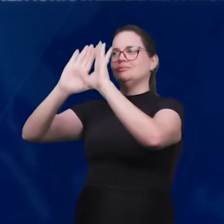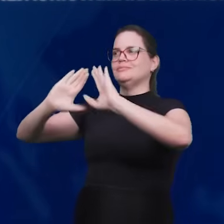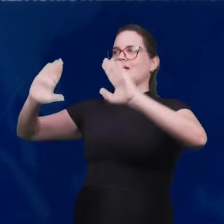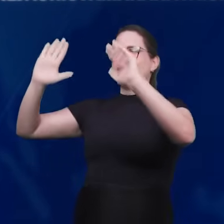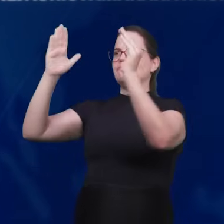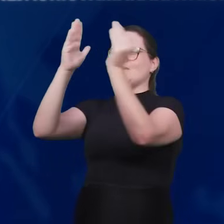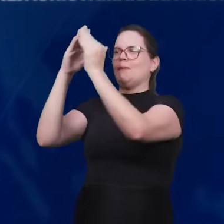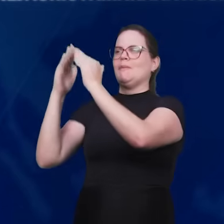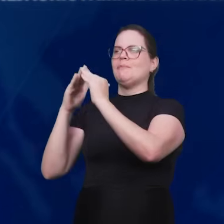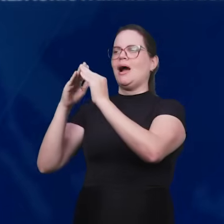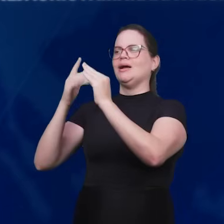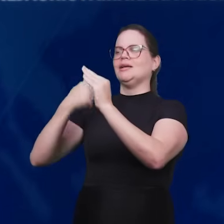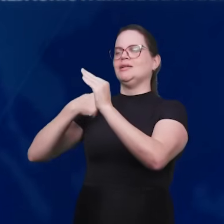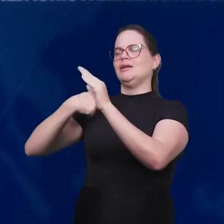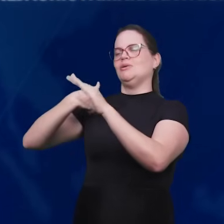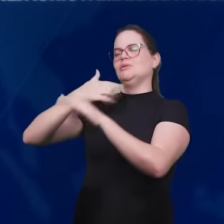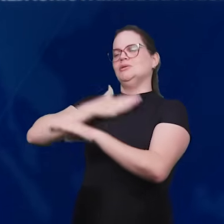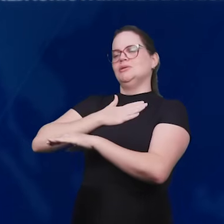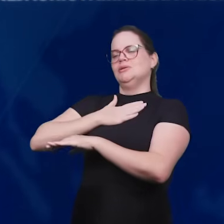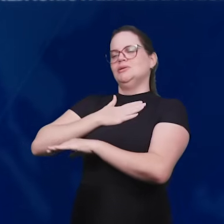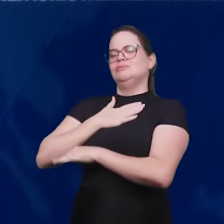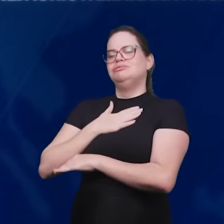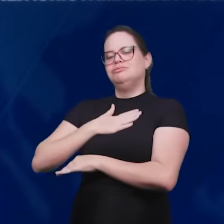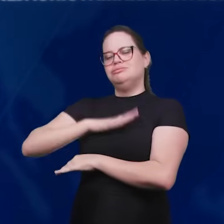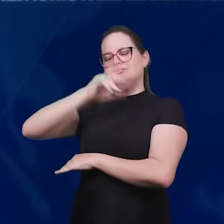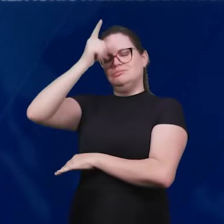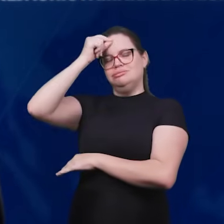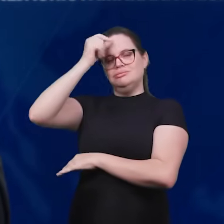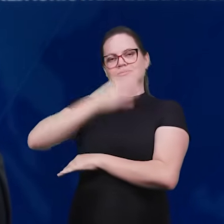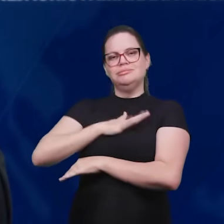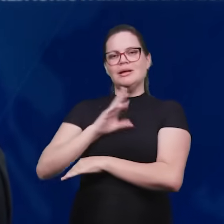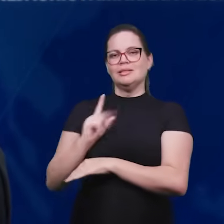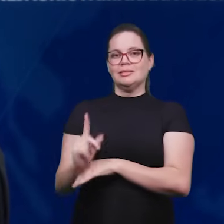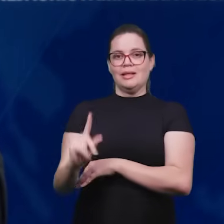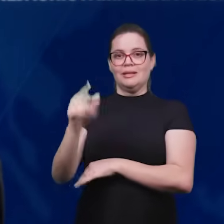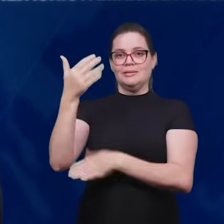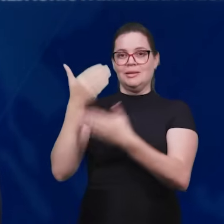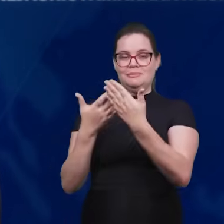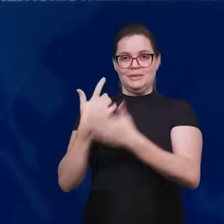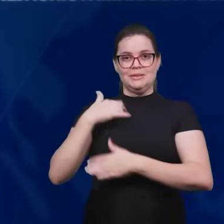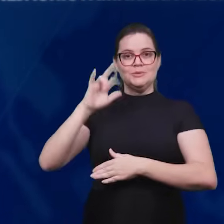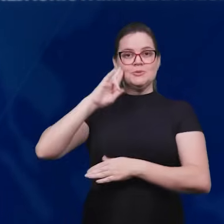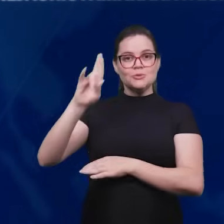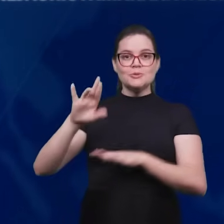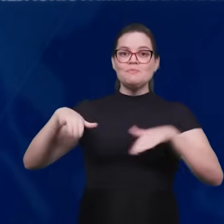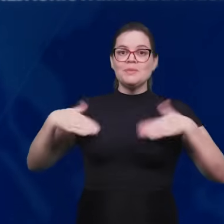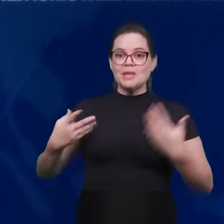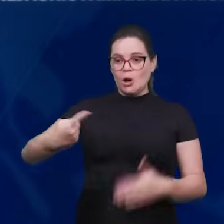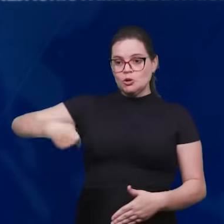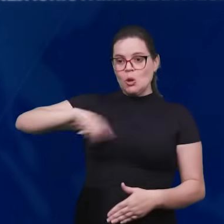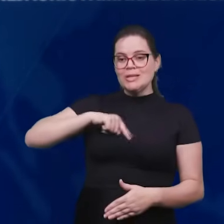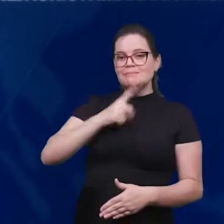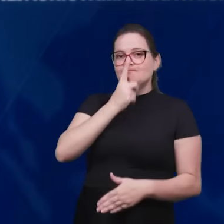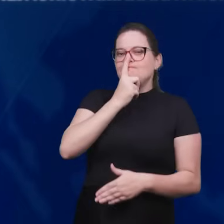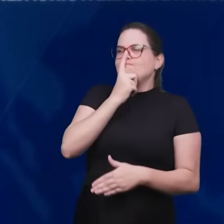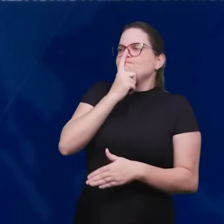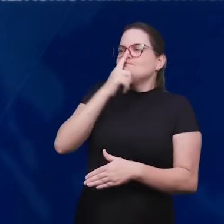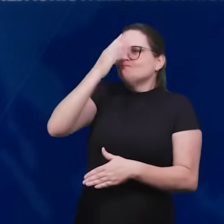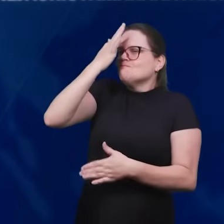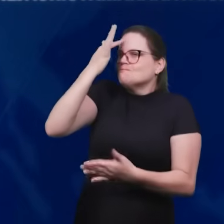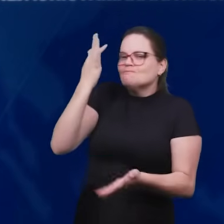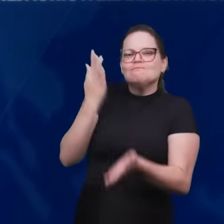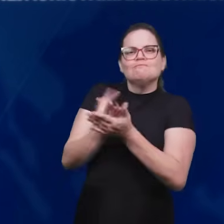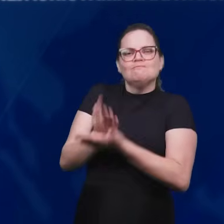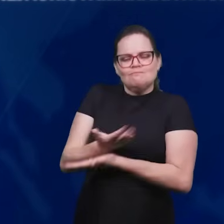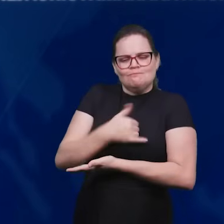nosso descanso eterno na presença do Senhor. Então essa janela tem que estar aberta em nós, essa fé,